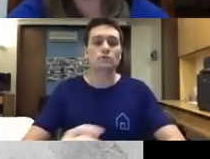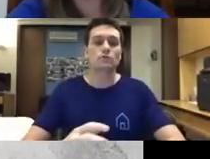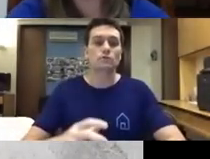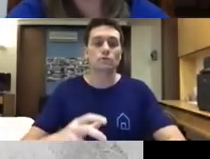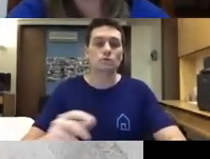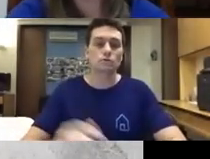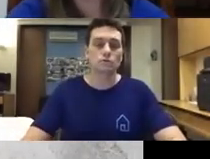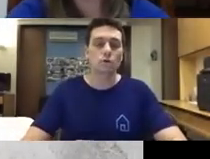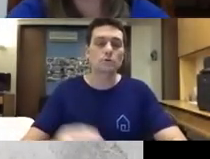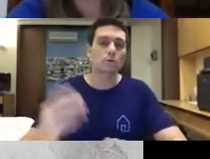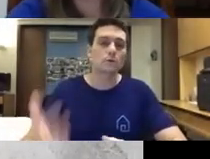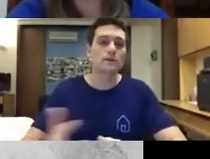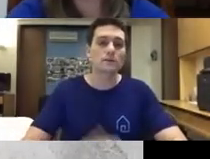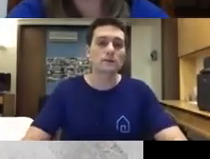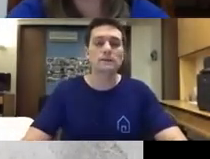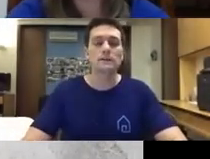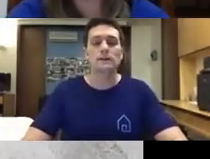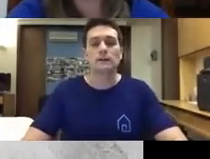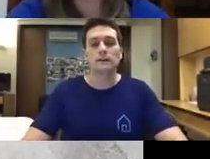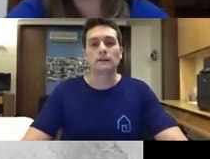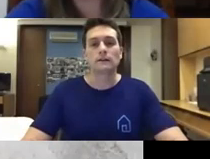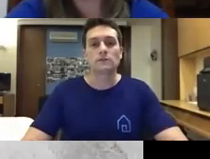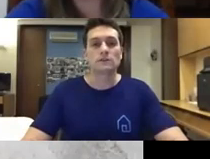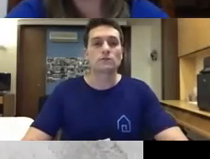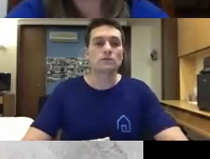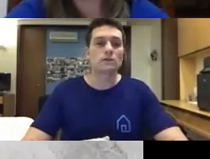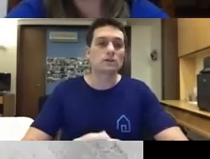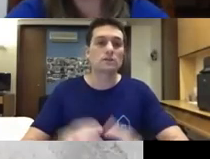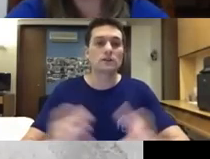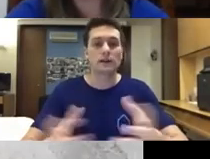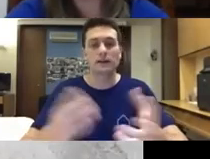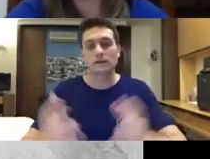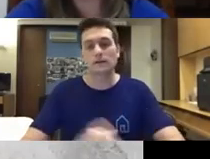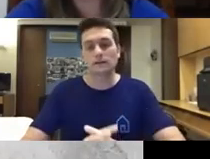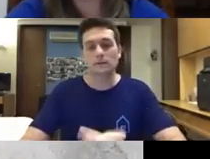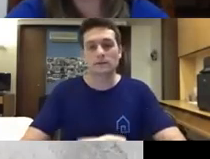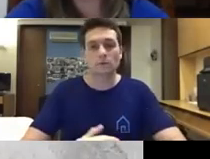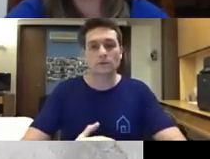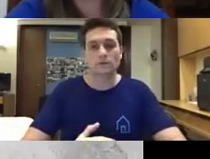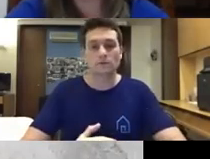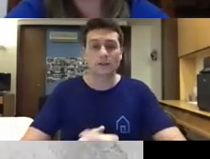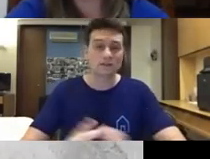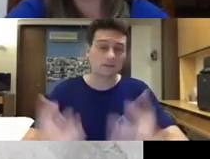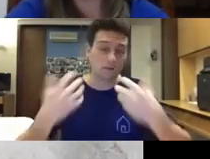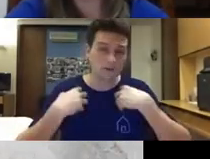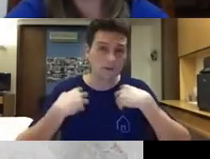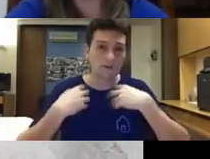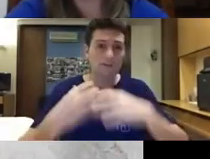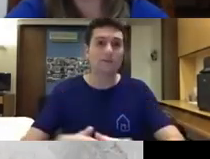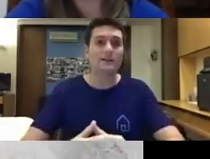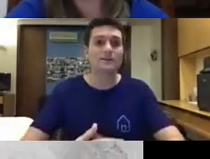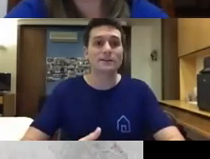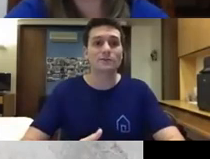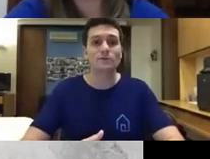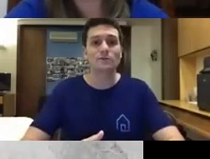do Corpo de Bombeiro, né, nas edificações, eu acho que a gente agrega ainda mais informação também. Eu mesmo já passei por